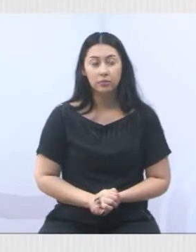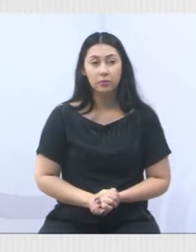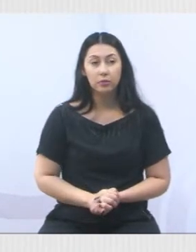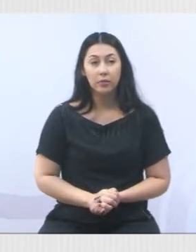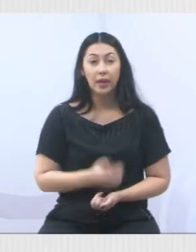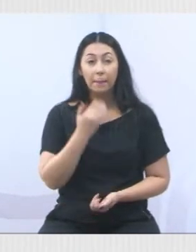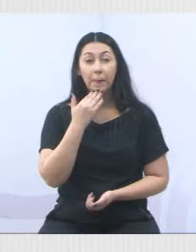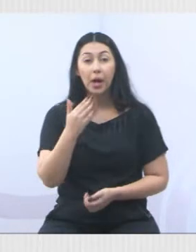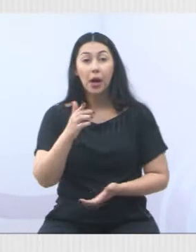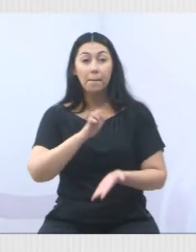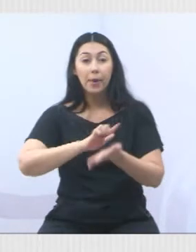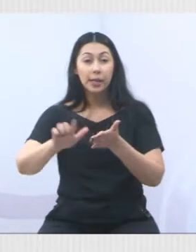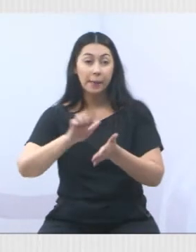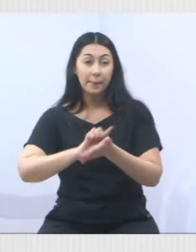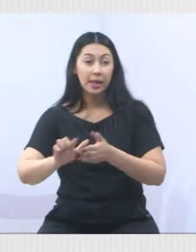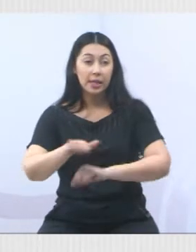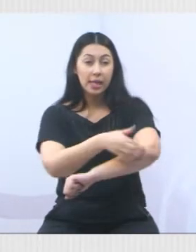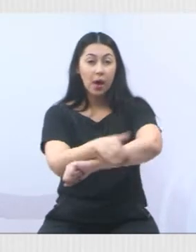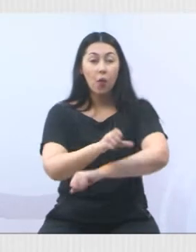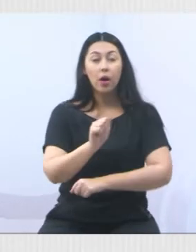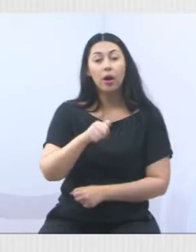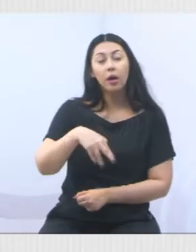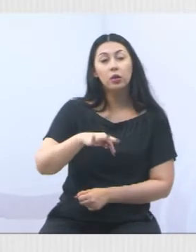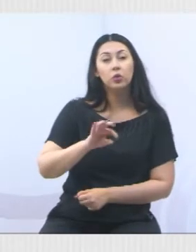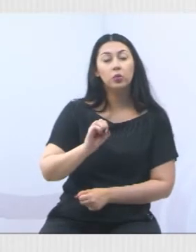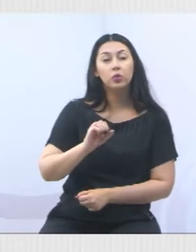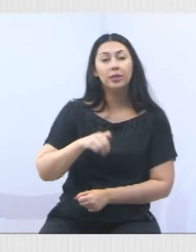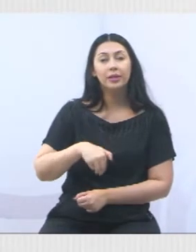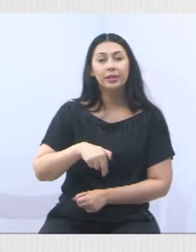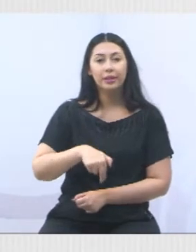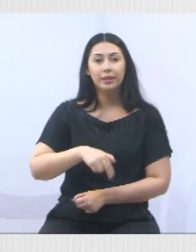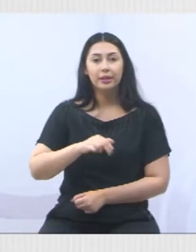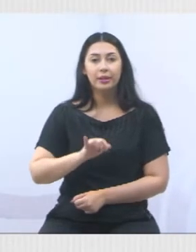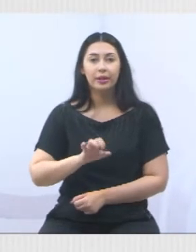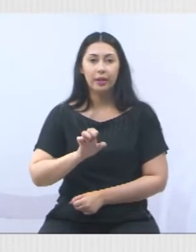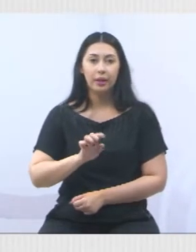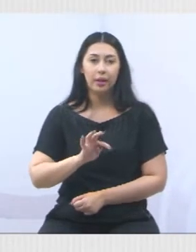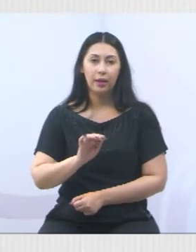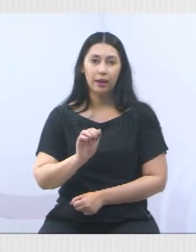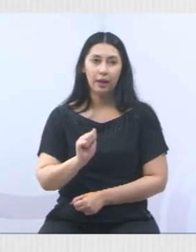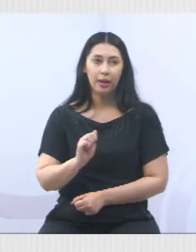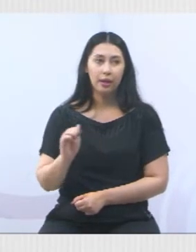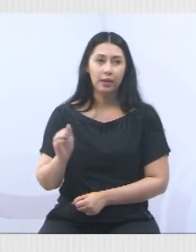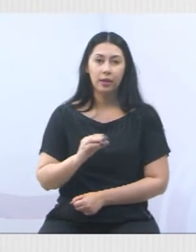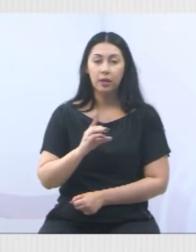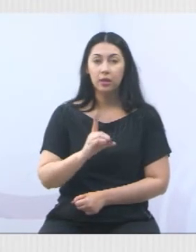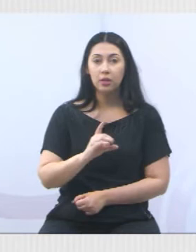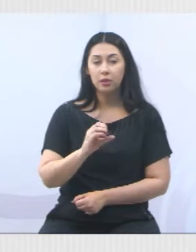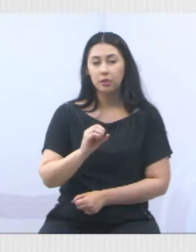Pedimos a limpeza na rua Antonieta Capelli de Domênico, no Jardim Holanda.